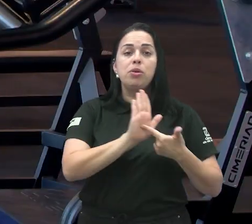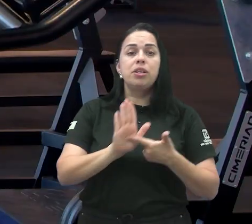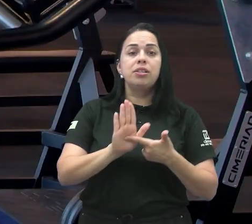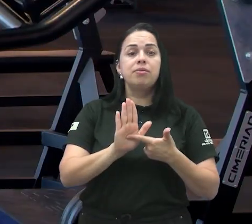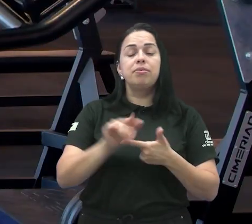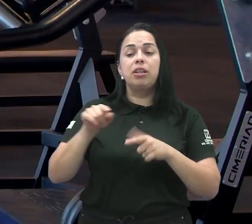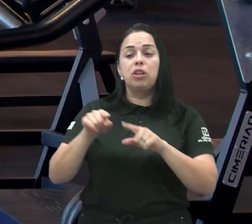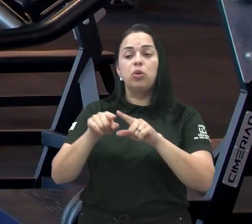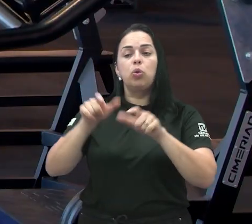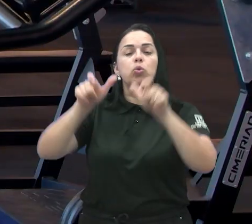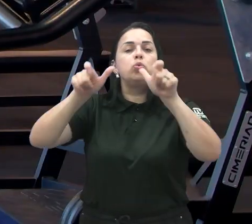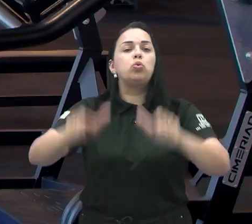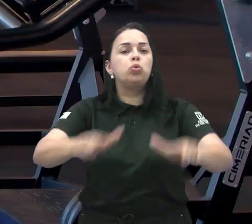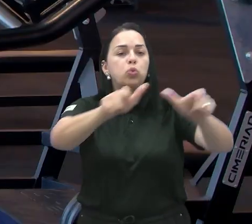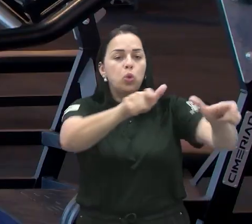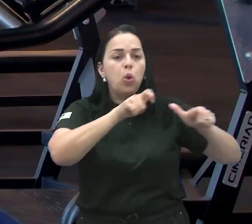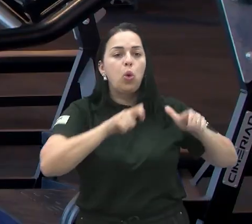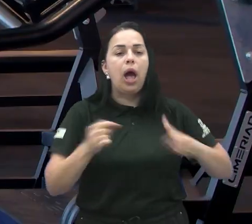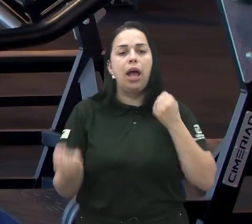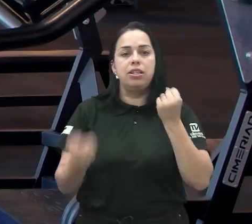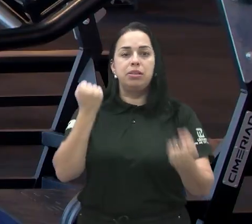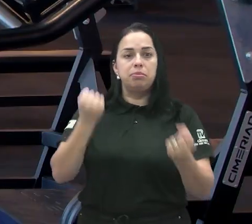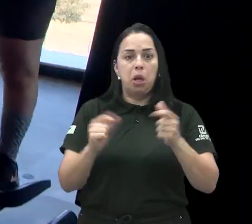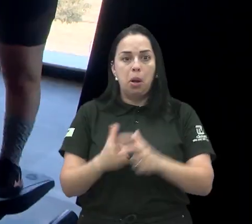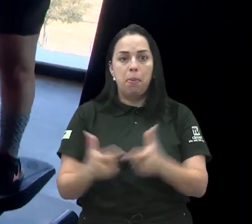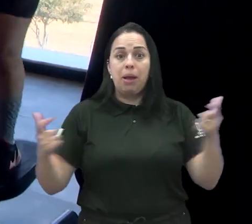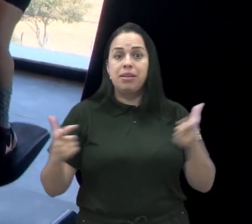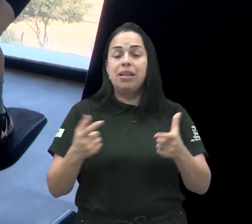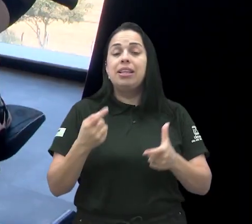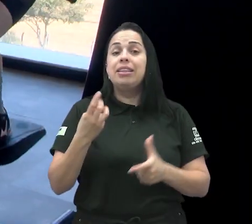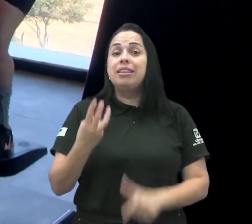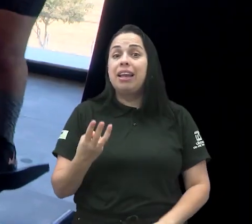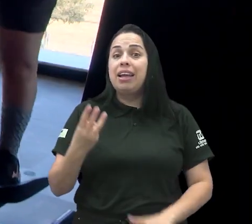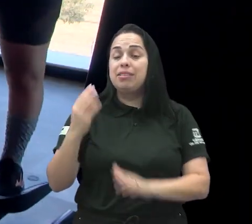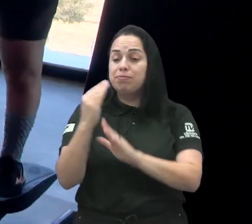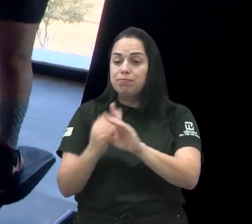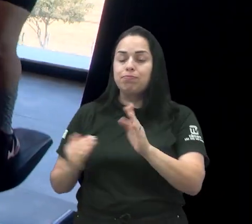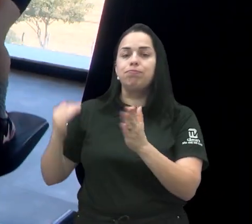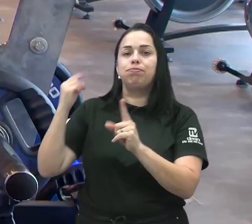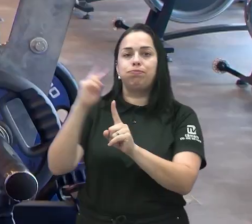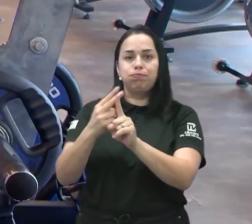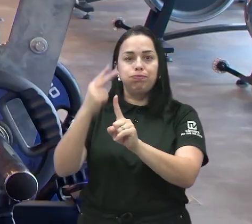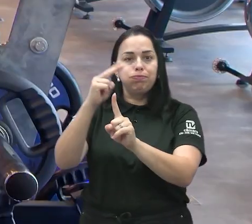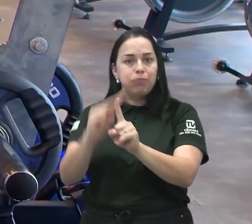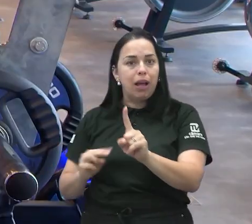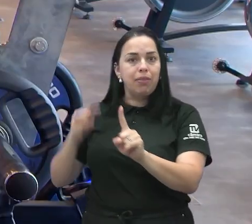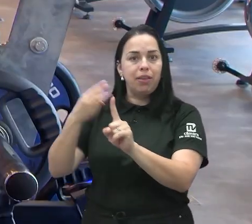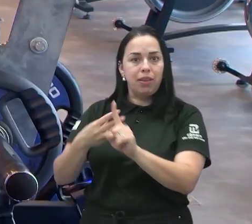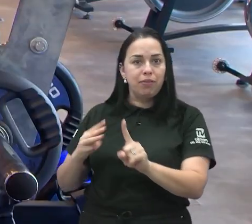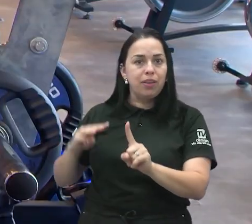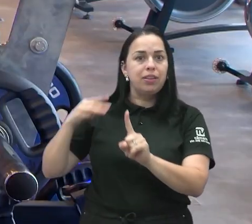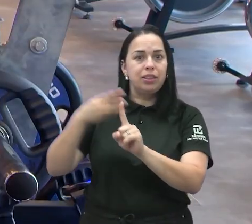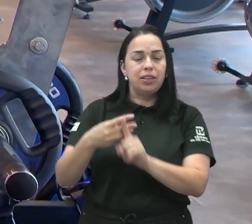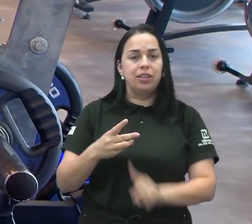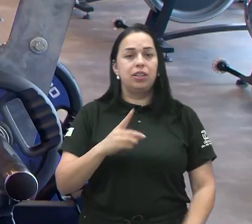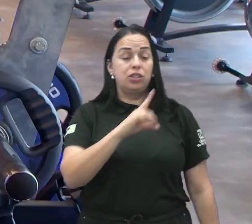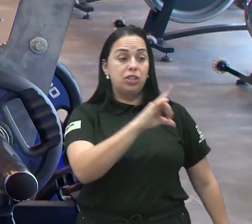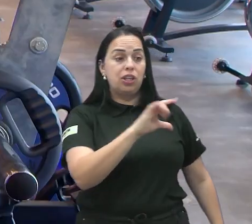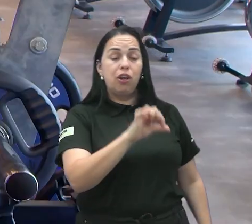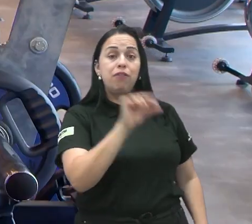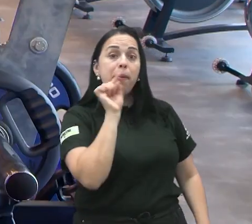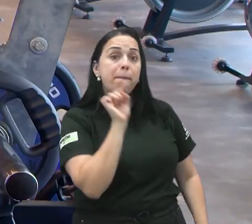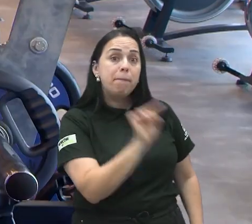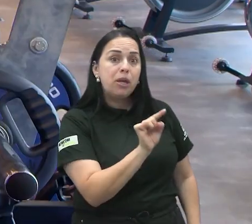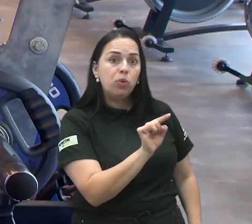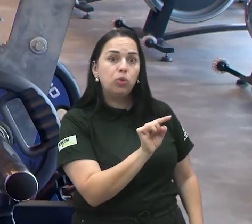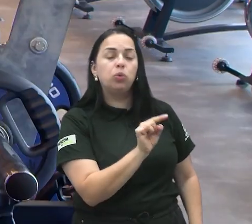número de centros de atividades físicas cresceu quase 3 vezes em uma década. Passou da casa dos 19 mil